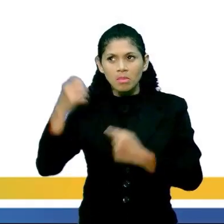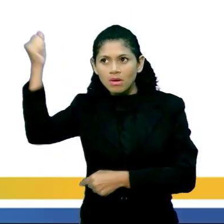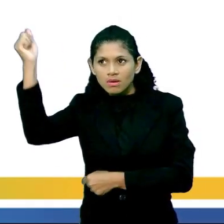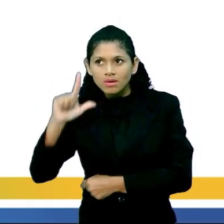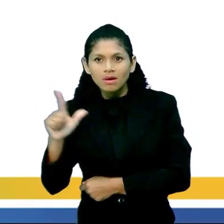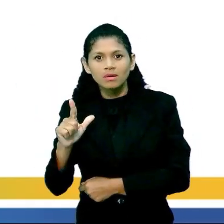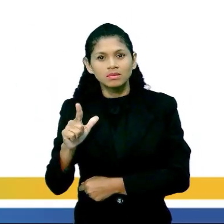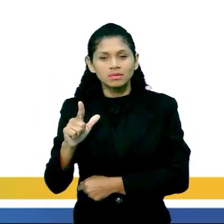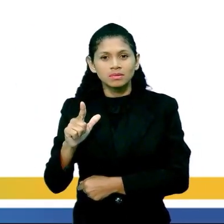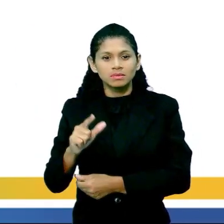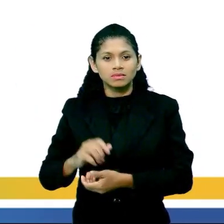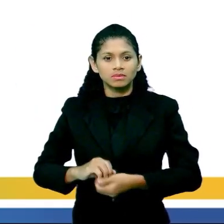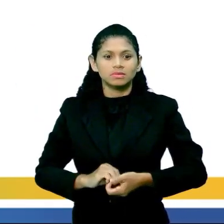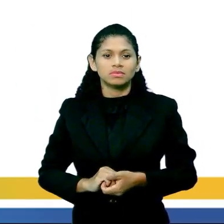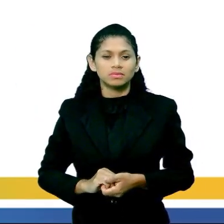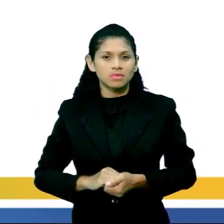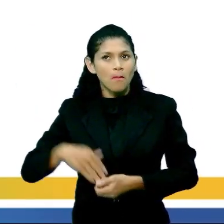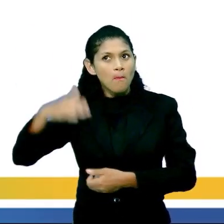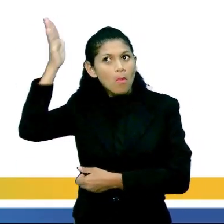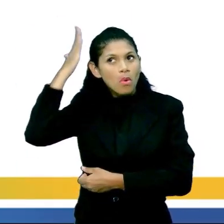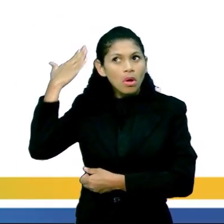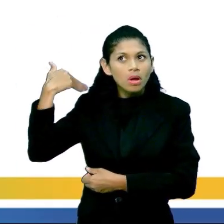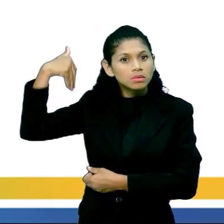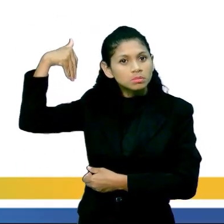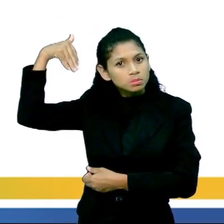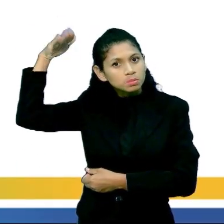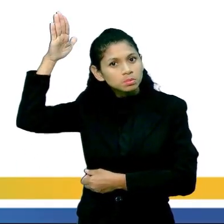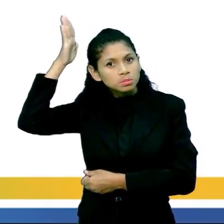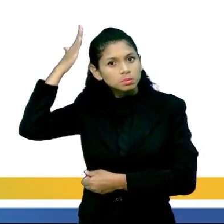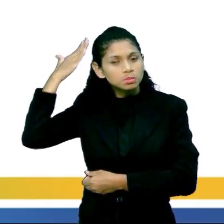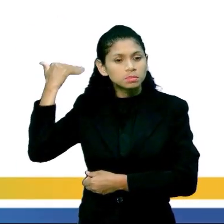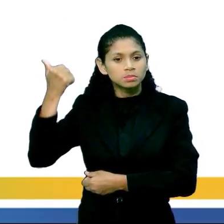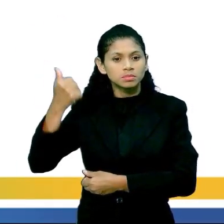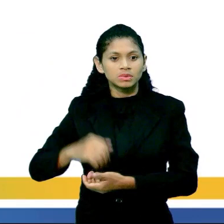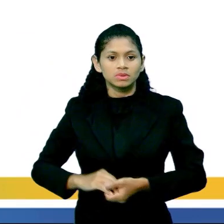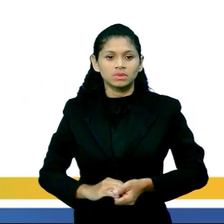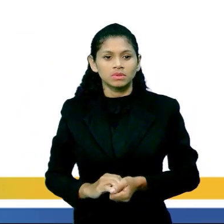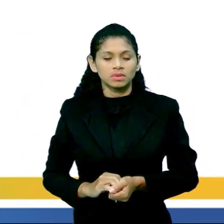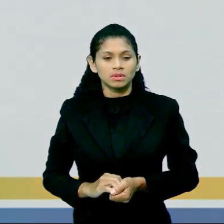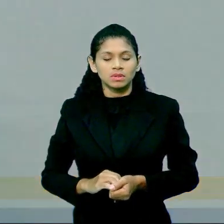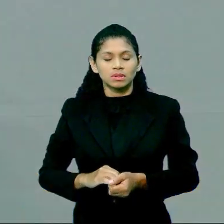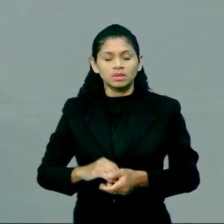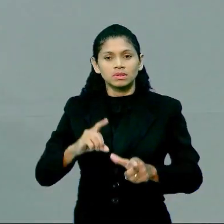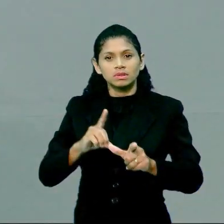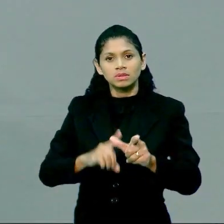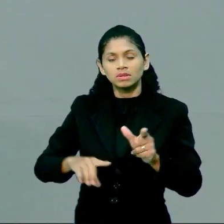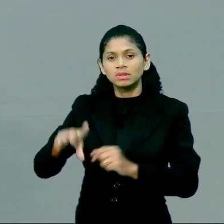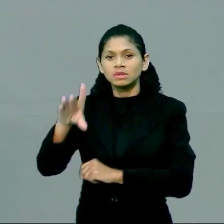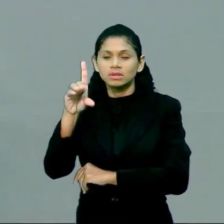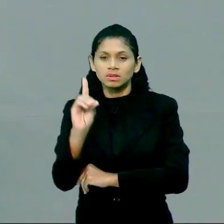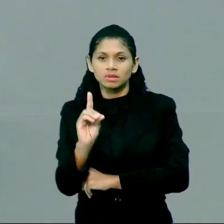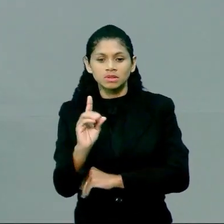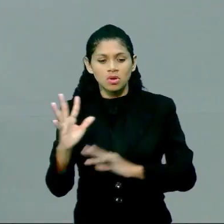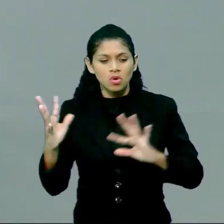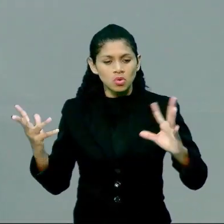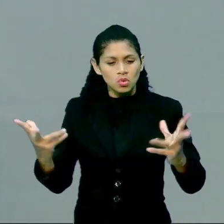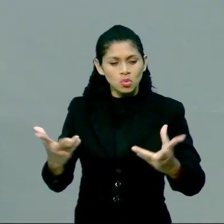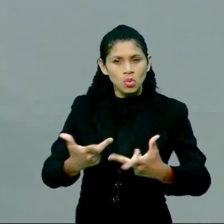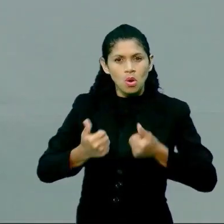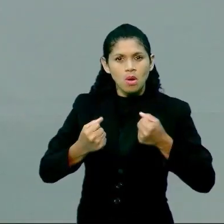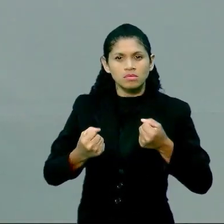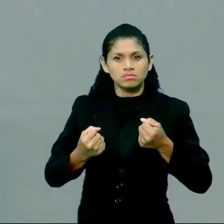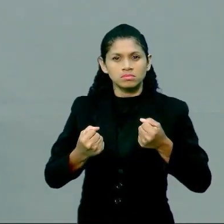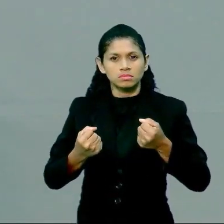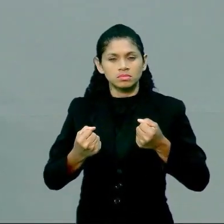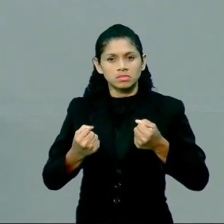né? Proficiência, olha aí. Proficiência, galera. Proficiência fala o quê? De você ser bom